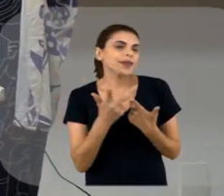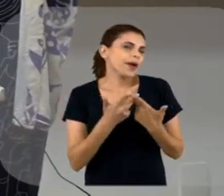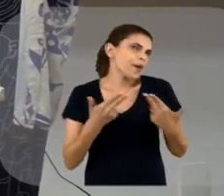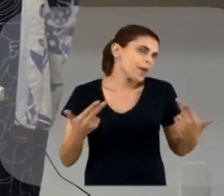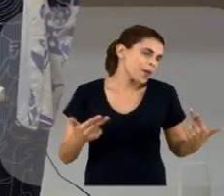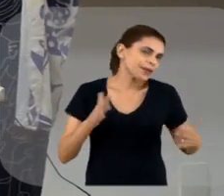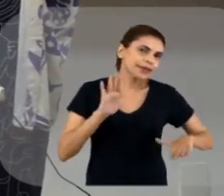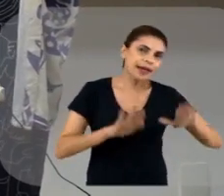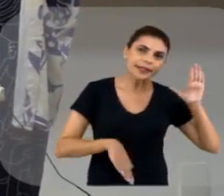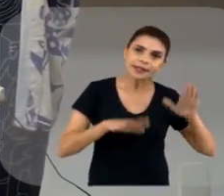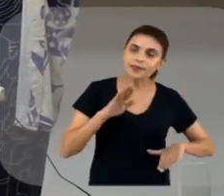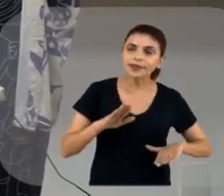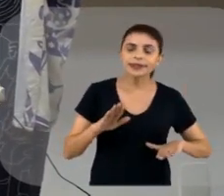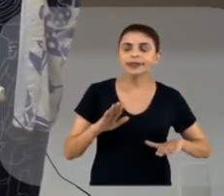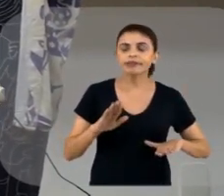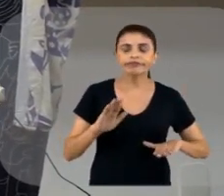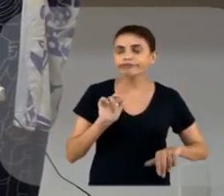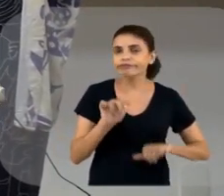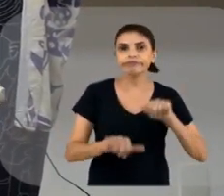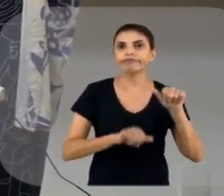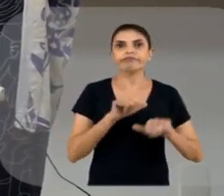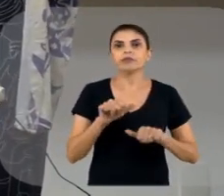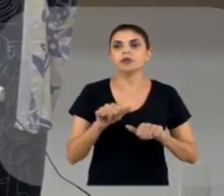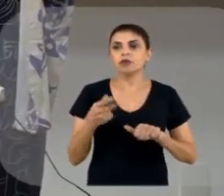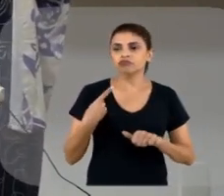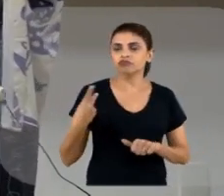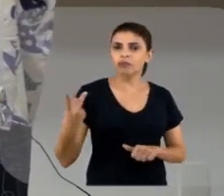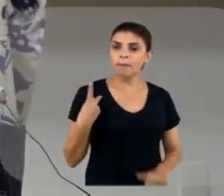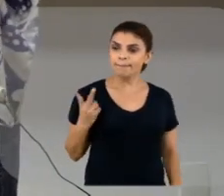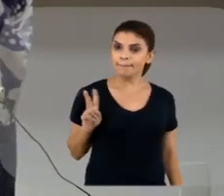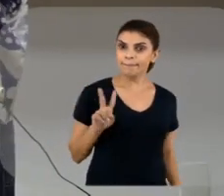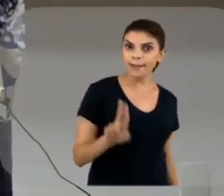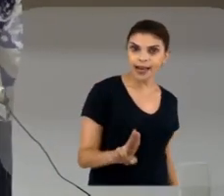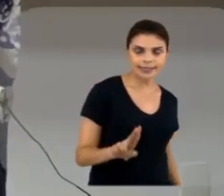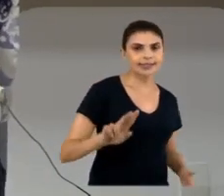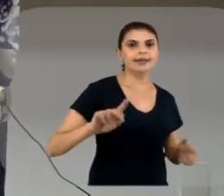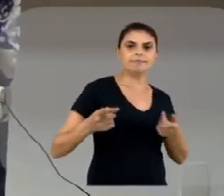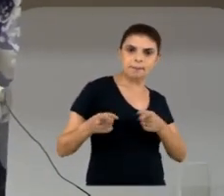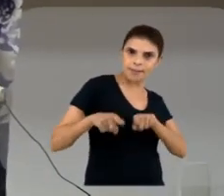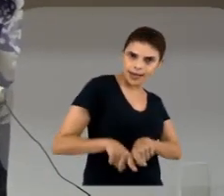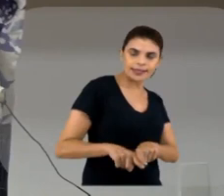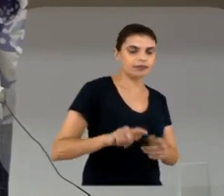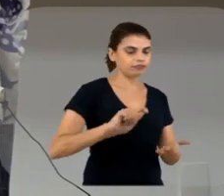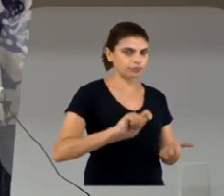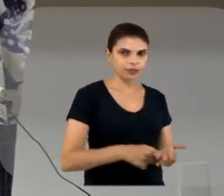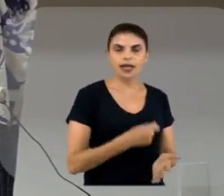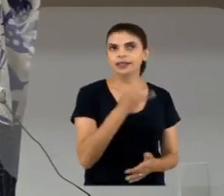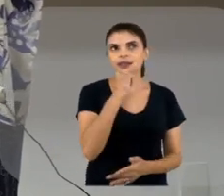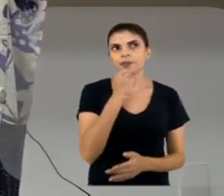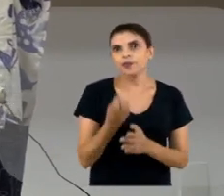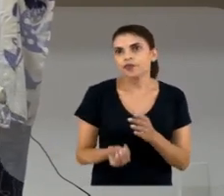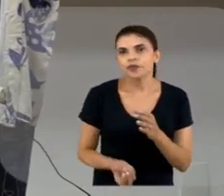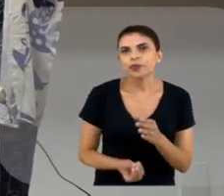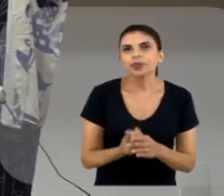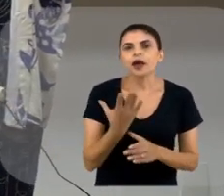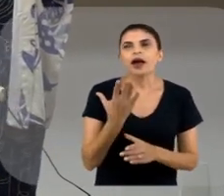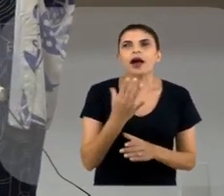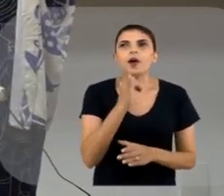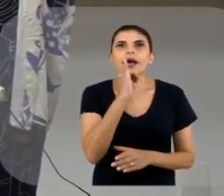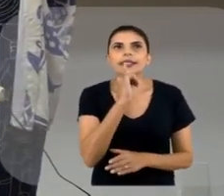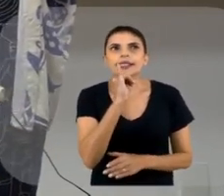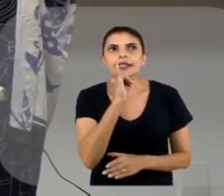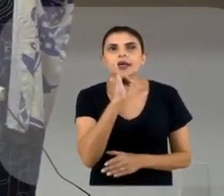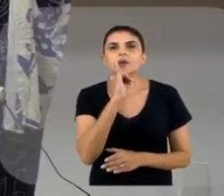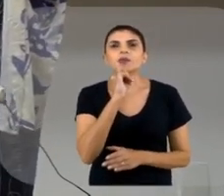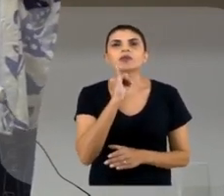eu falo, acontece alguma coisa que eu digo na sociedade mesmo. A gente, por exemplo, vou dar um